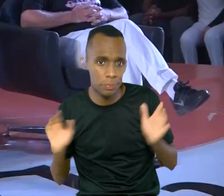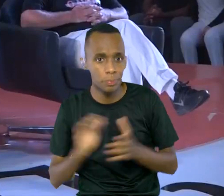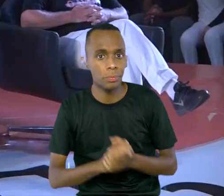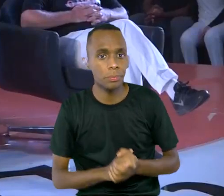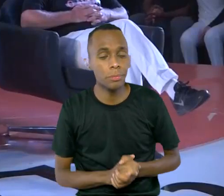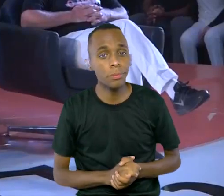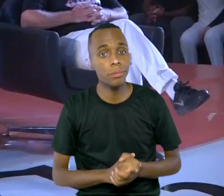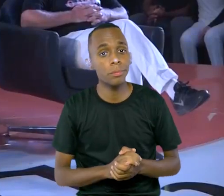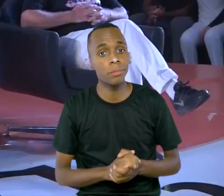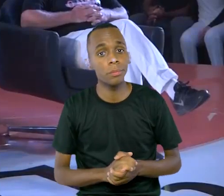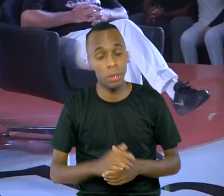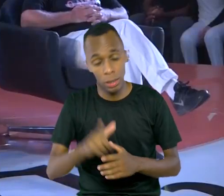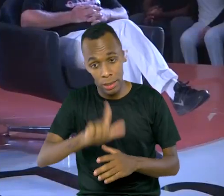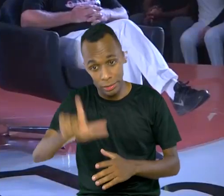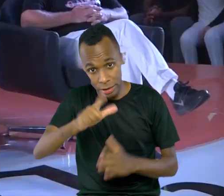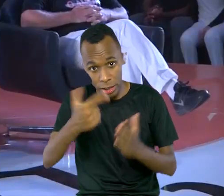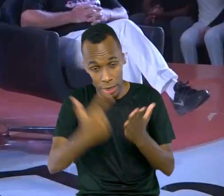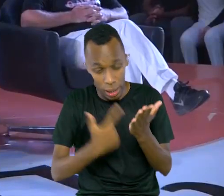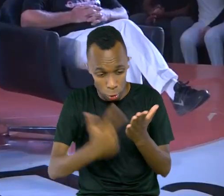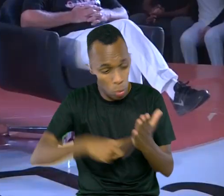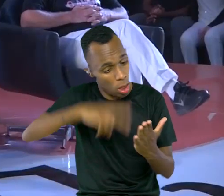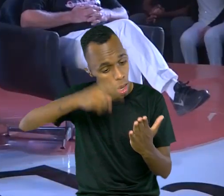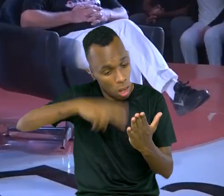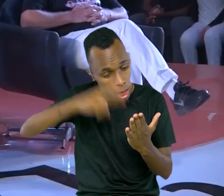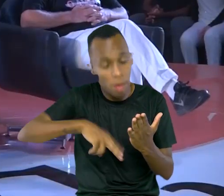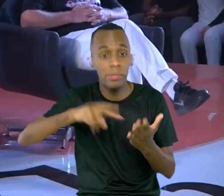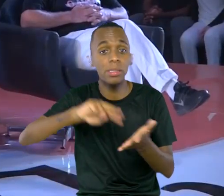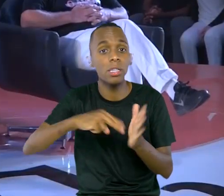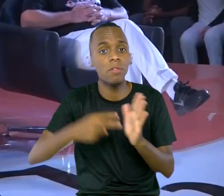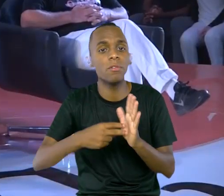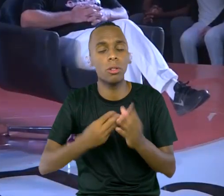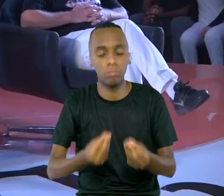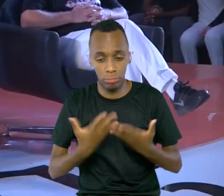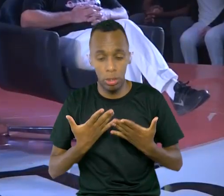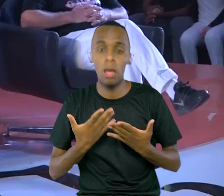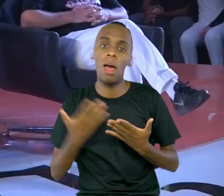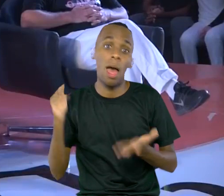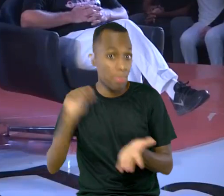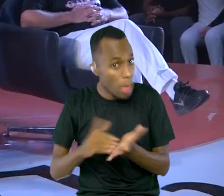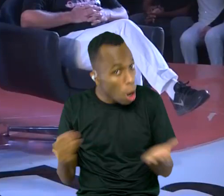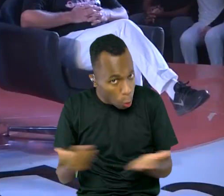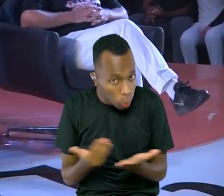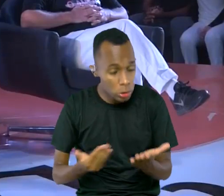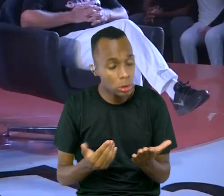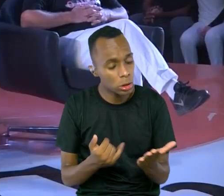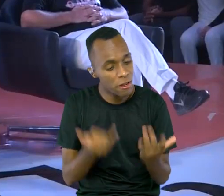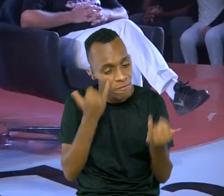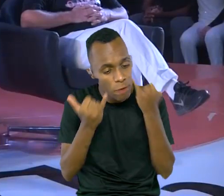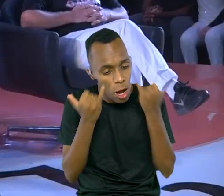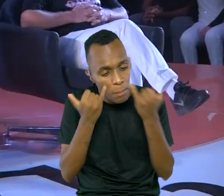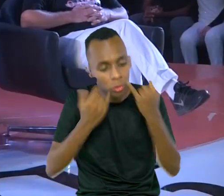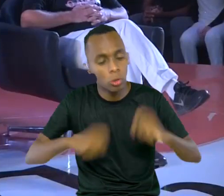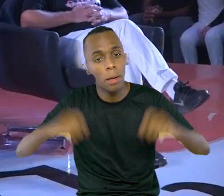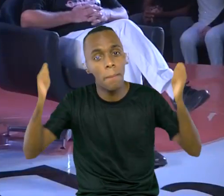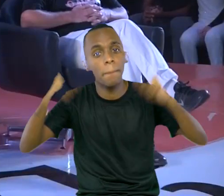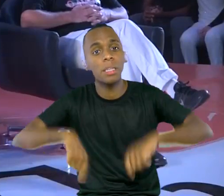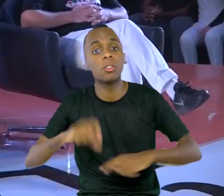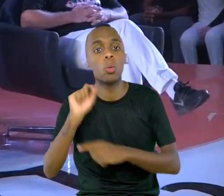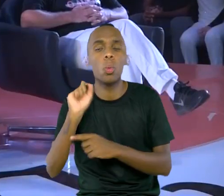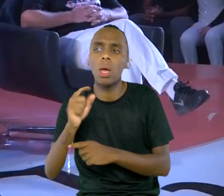sexual. A literatura, isto é, a leitura, colocou para mim, e coloca até hoje,